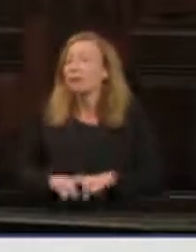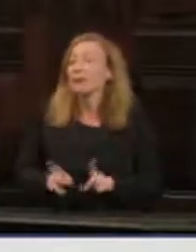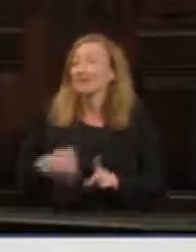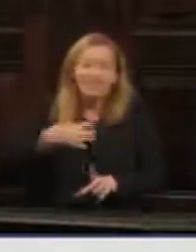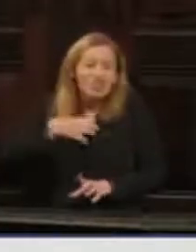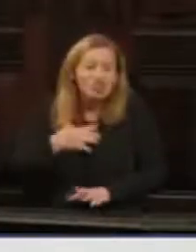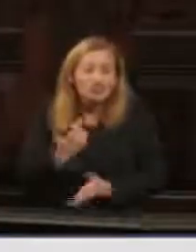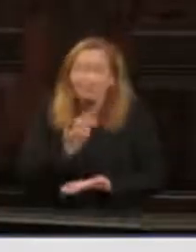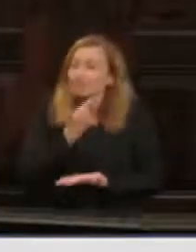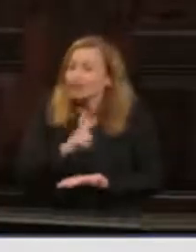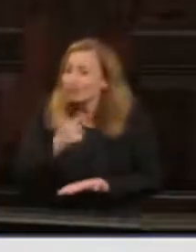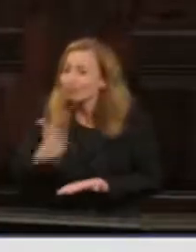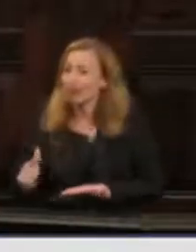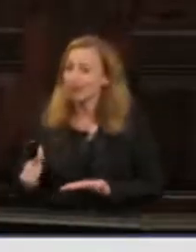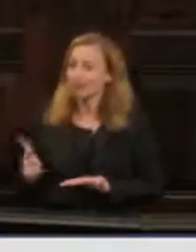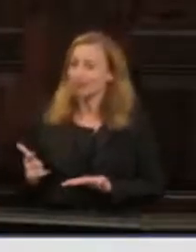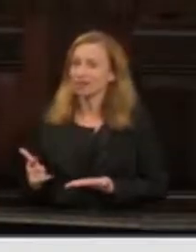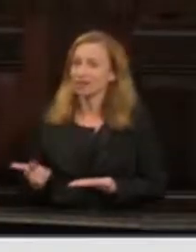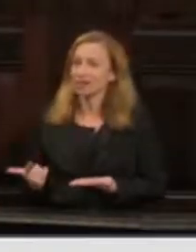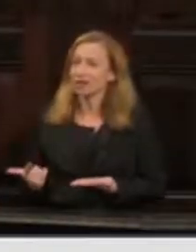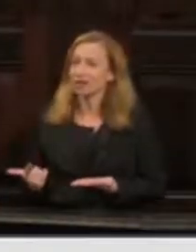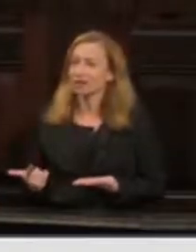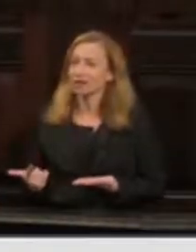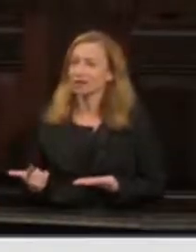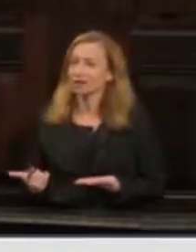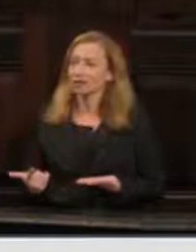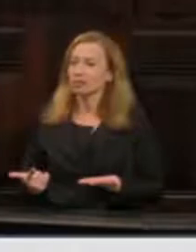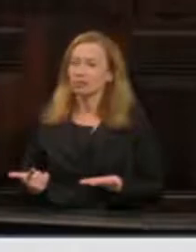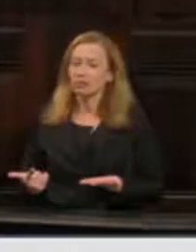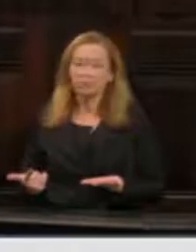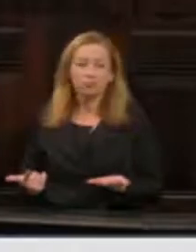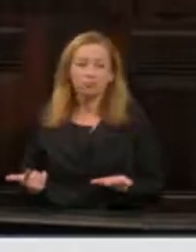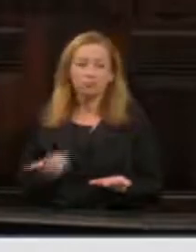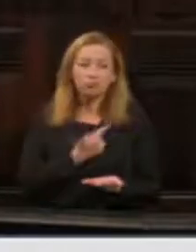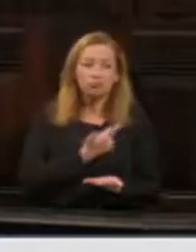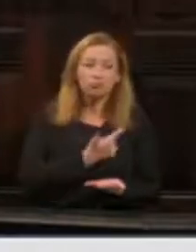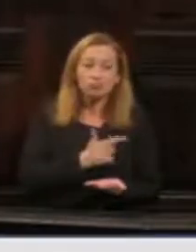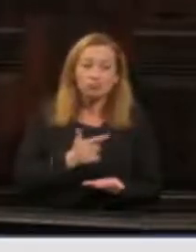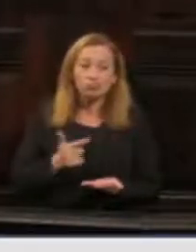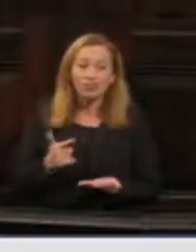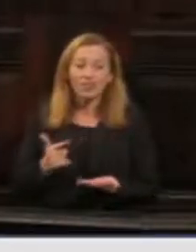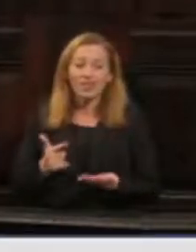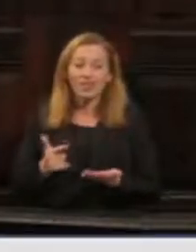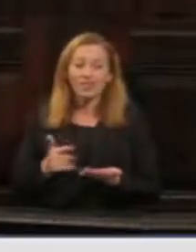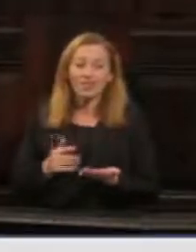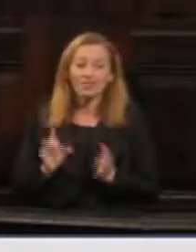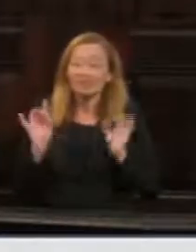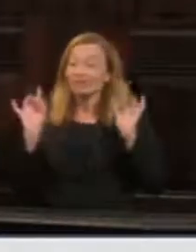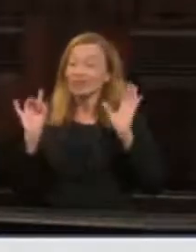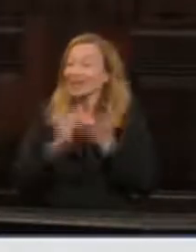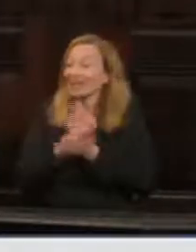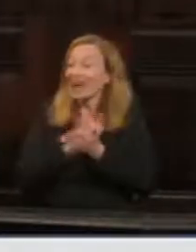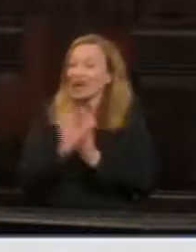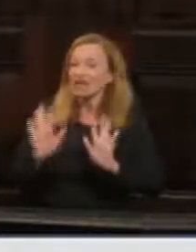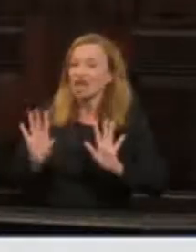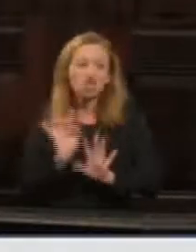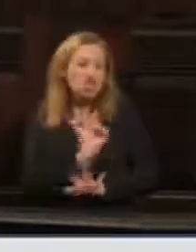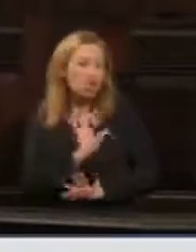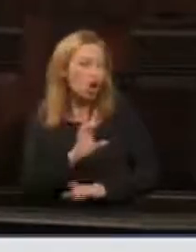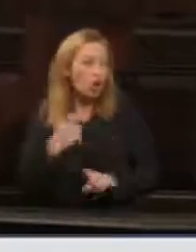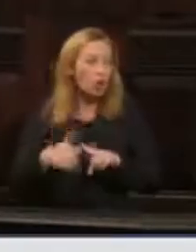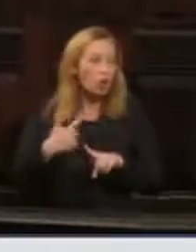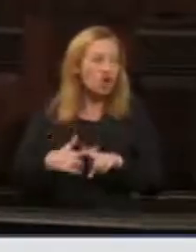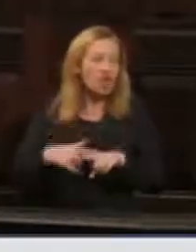sentido algum a gente nutrir certos privilégios e nutrir uma divisão que acontece na sociedade só porque você tem